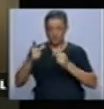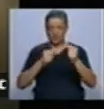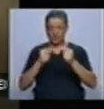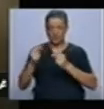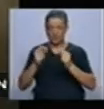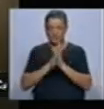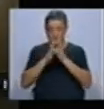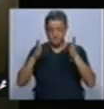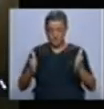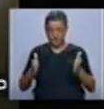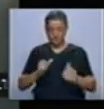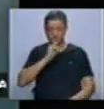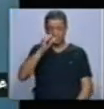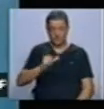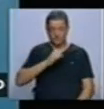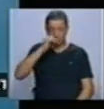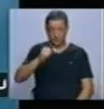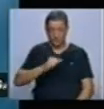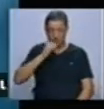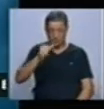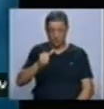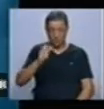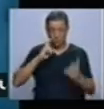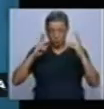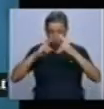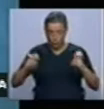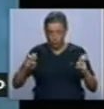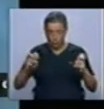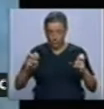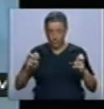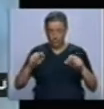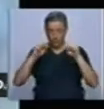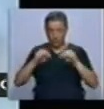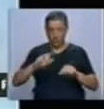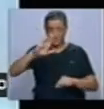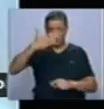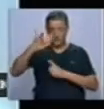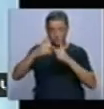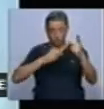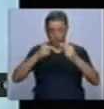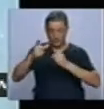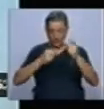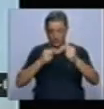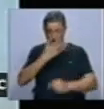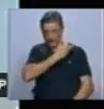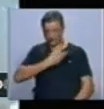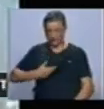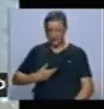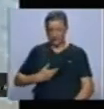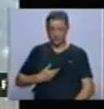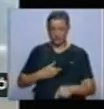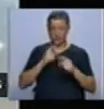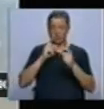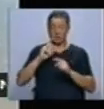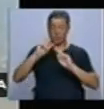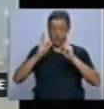este tamanho. E é um dos santos graus da astronomia, descobrir traços destas primeiras estrelas. Qual é o problema, Estela? É que